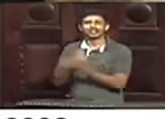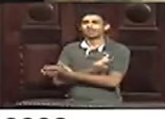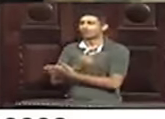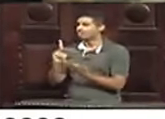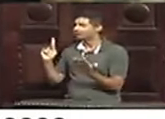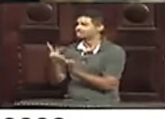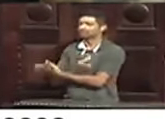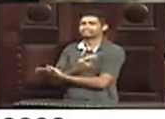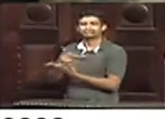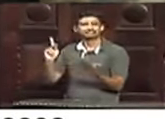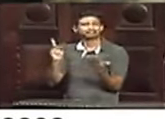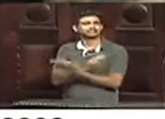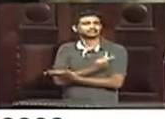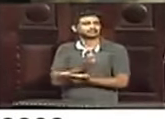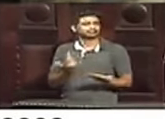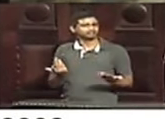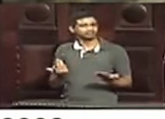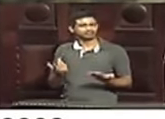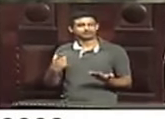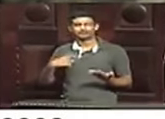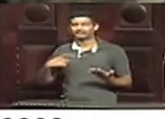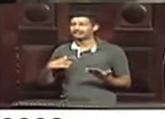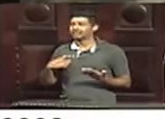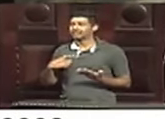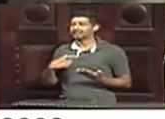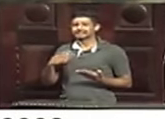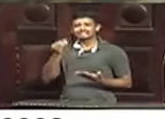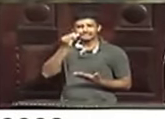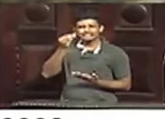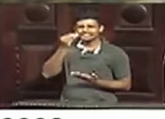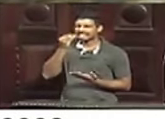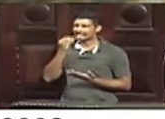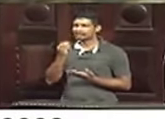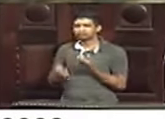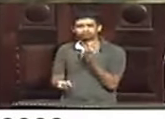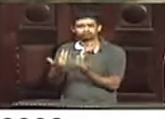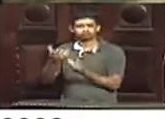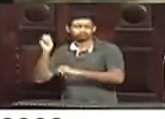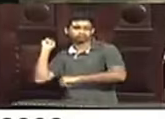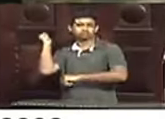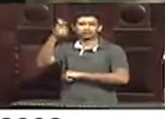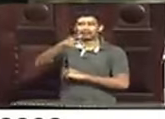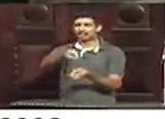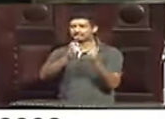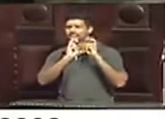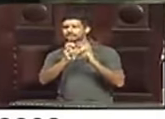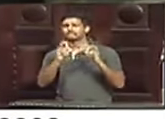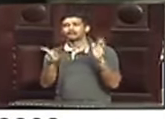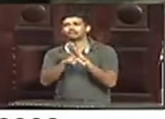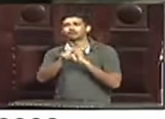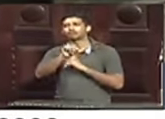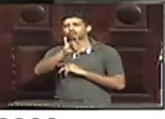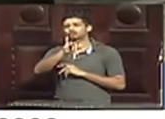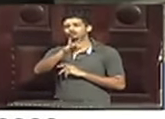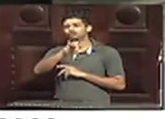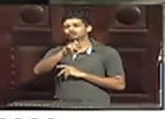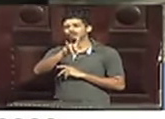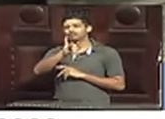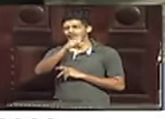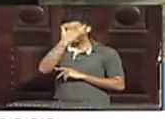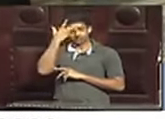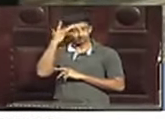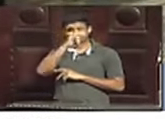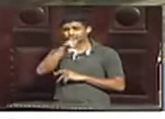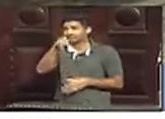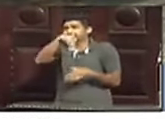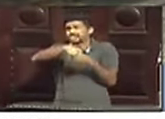terrorismo, tentativa de incêndio no trem da Supervia, com trabalhadores dentro do trem,